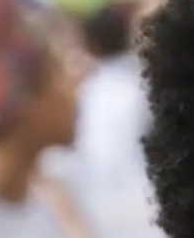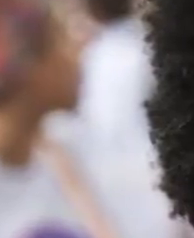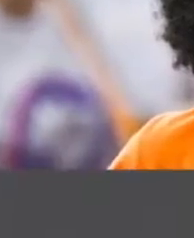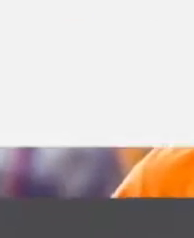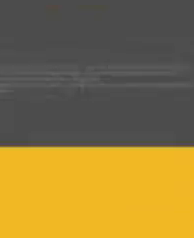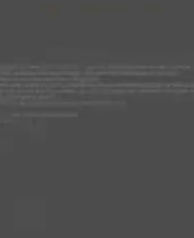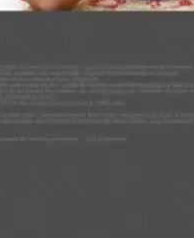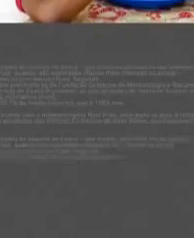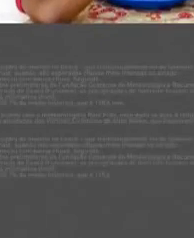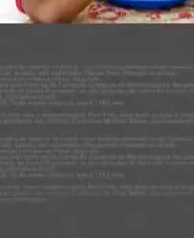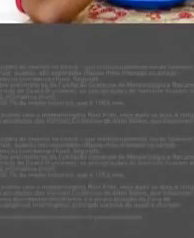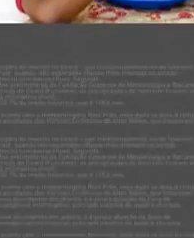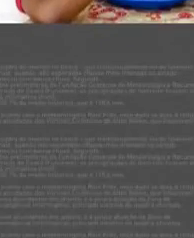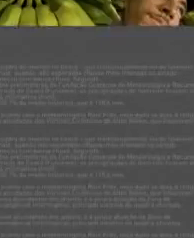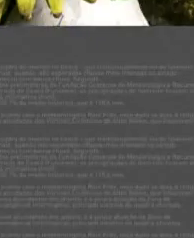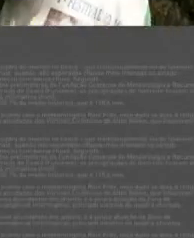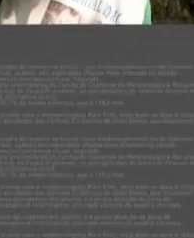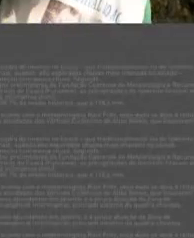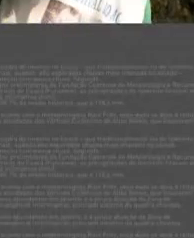ae